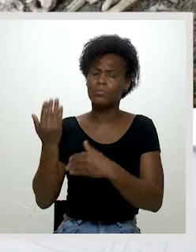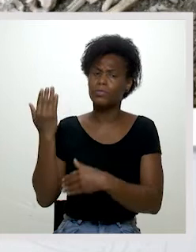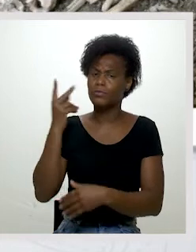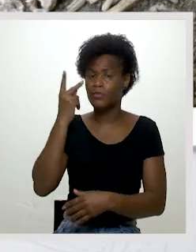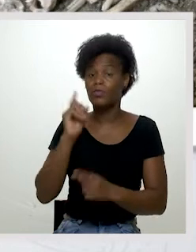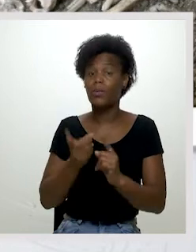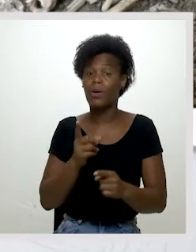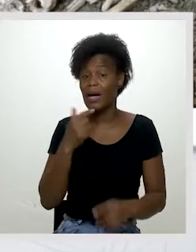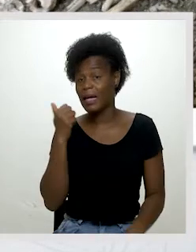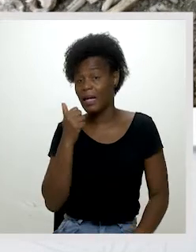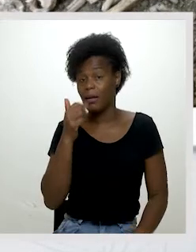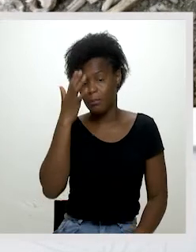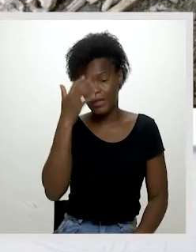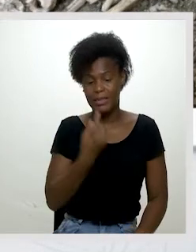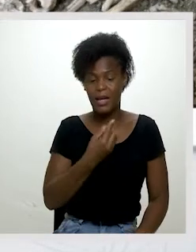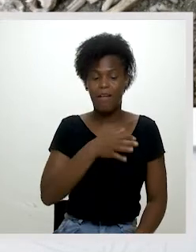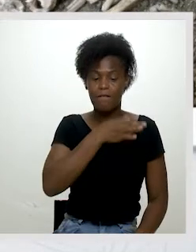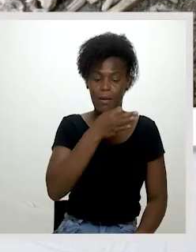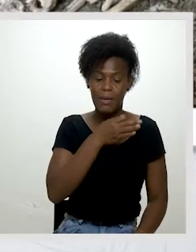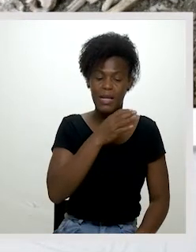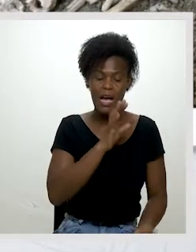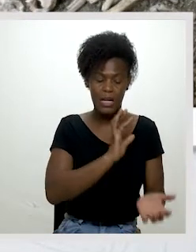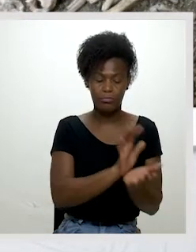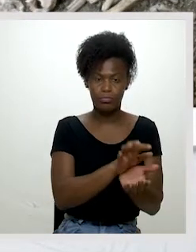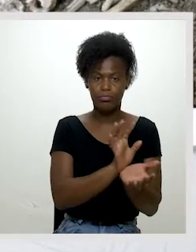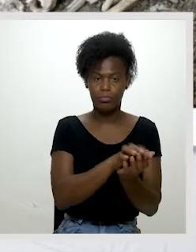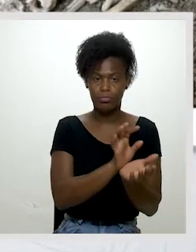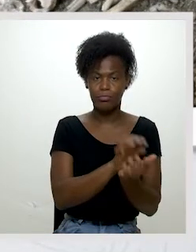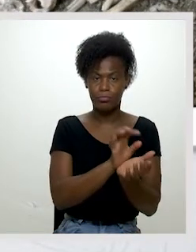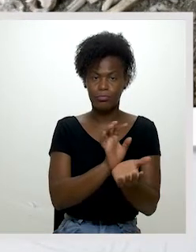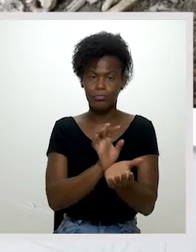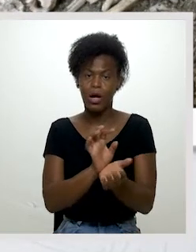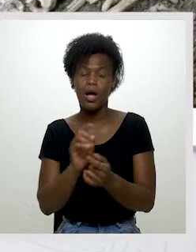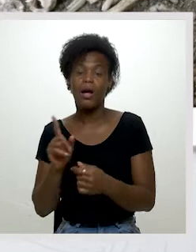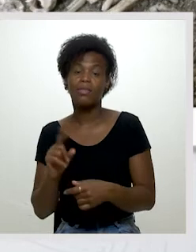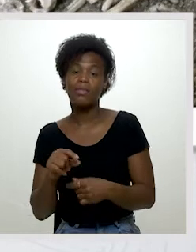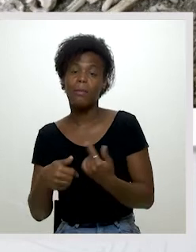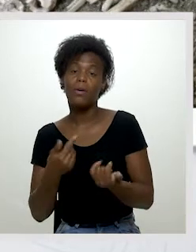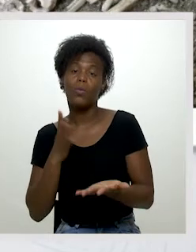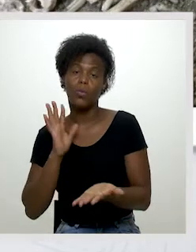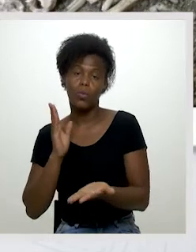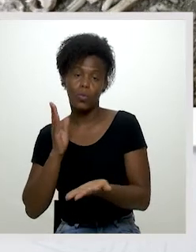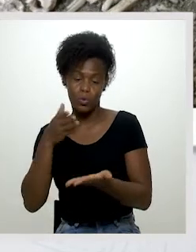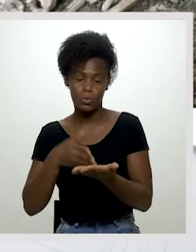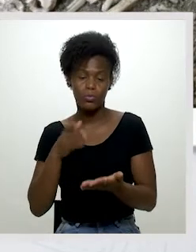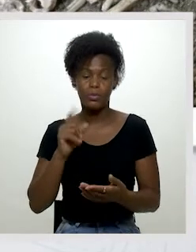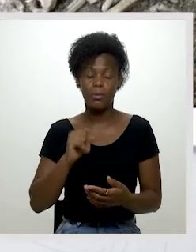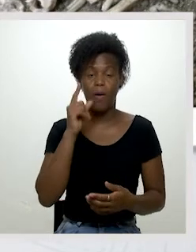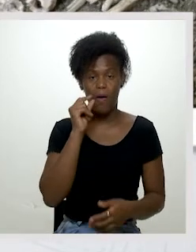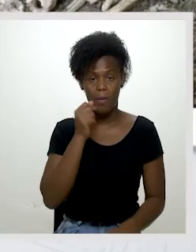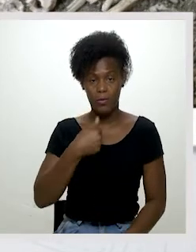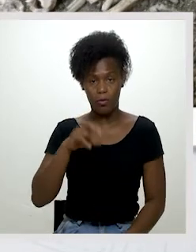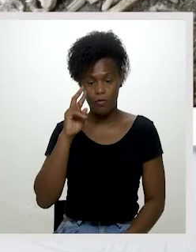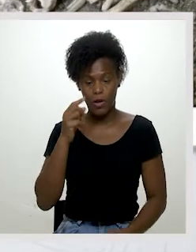que aquele que parece ser da família dos jacarés, dos crocodilos. E, por último, o homem, que,